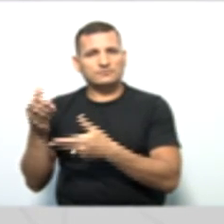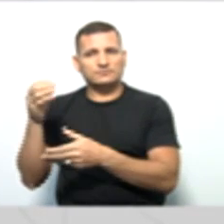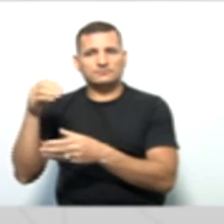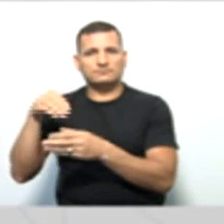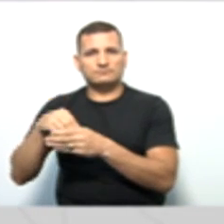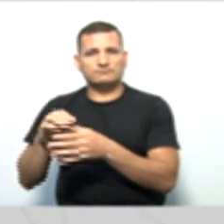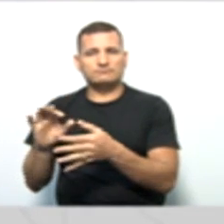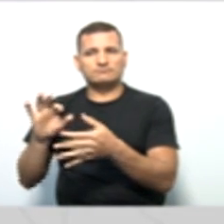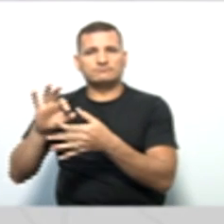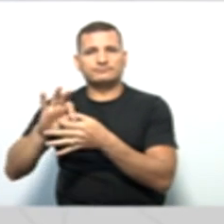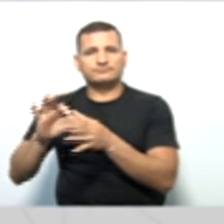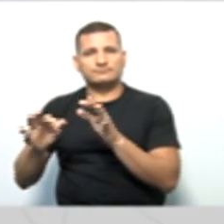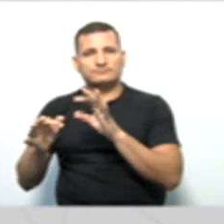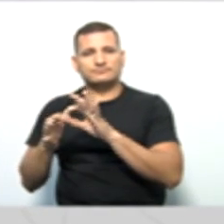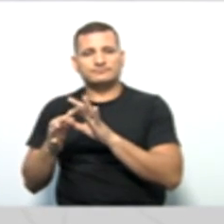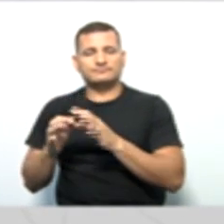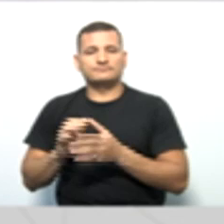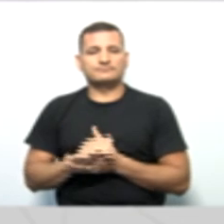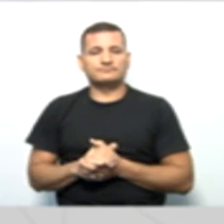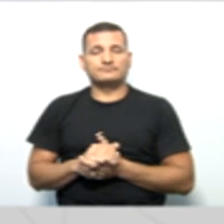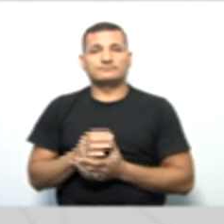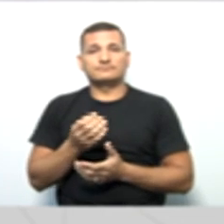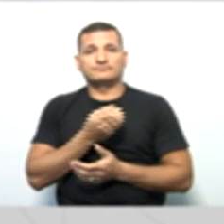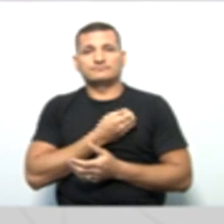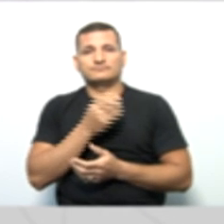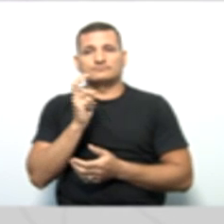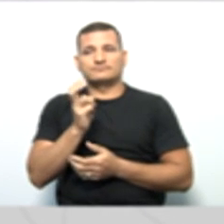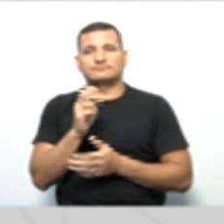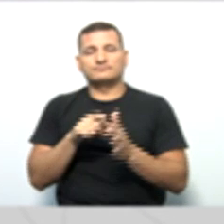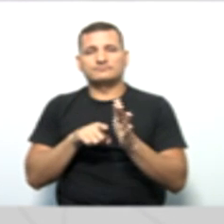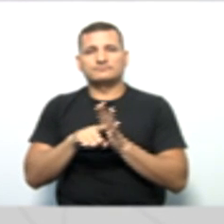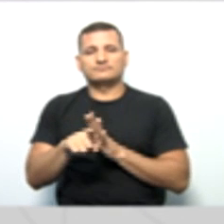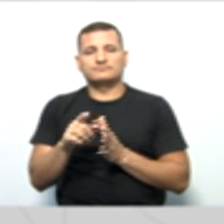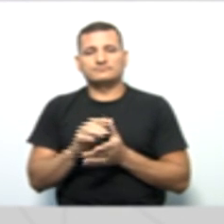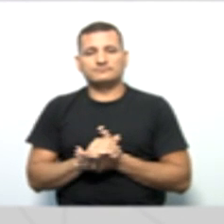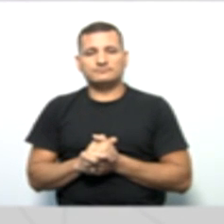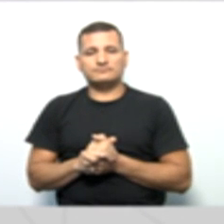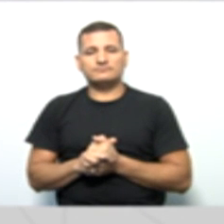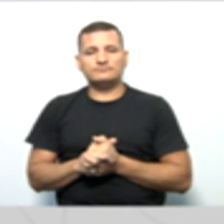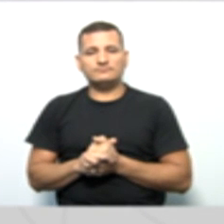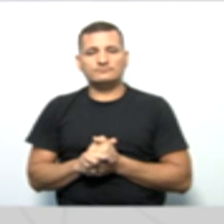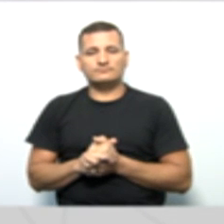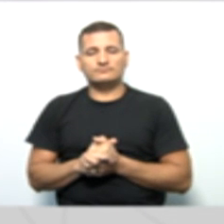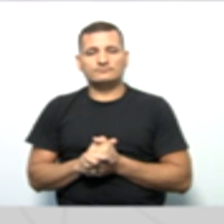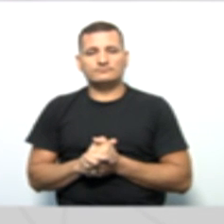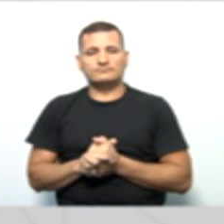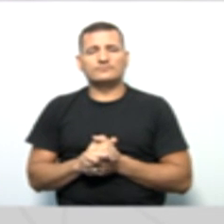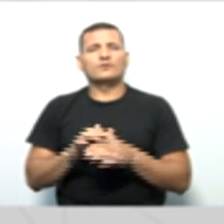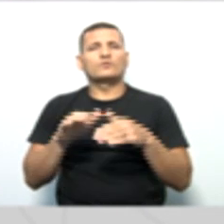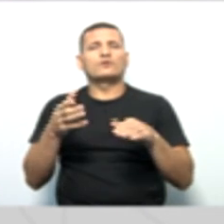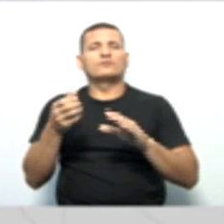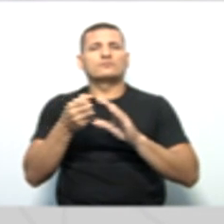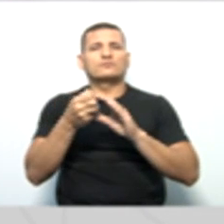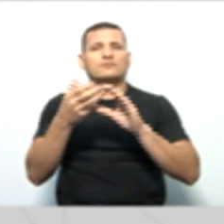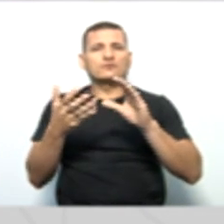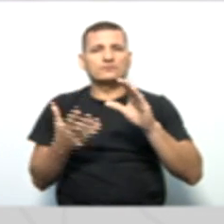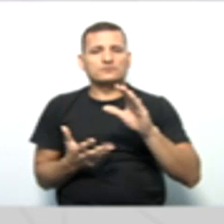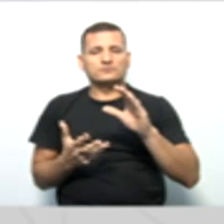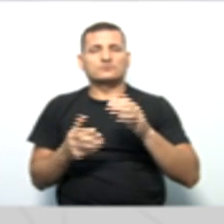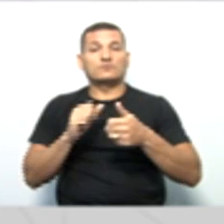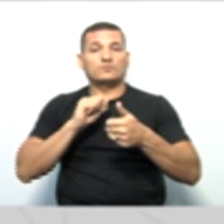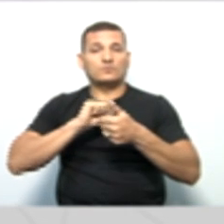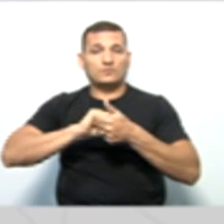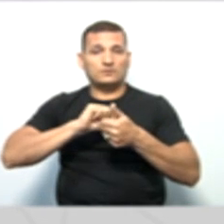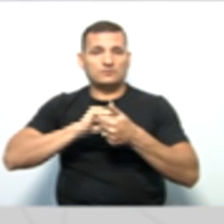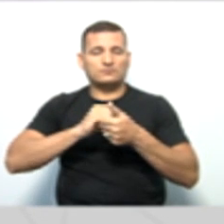Por aí vai, tá, gente? Questão número 5. Quais os atributos de qualidade de um projeto? Descreva